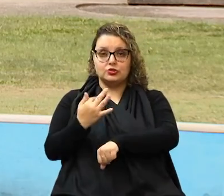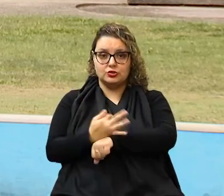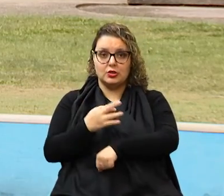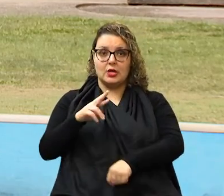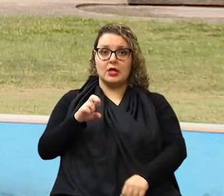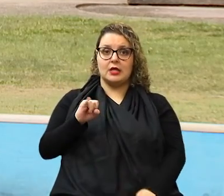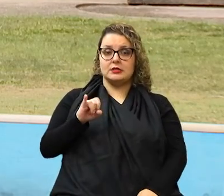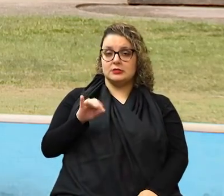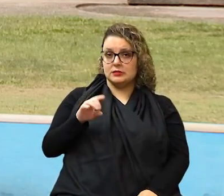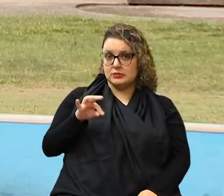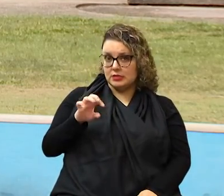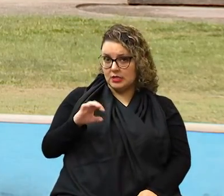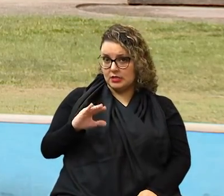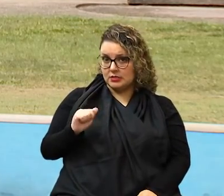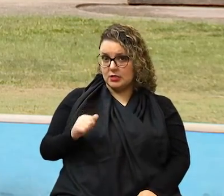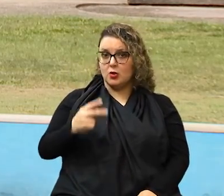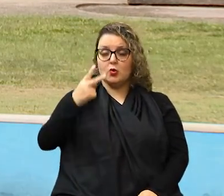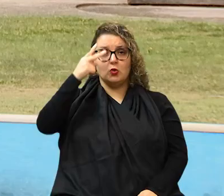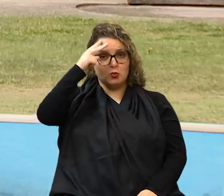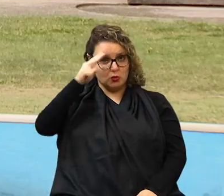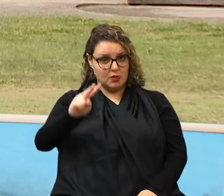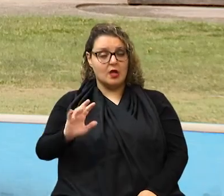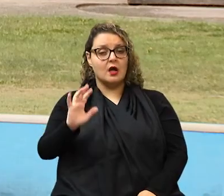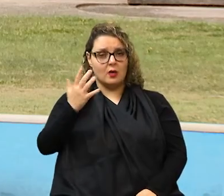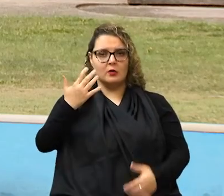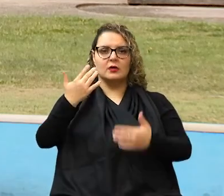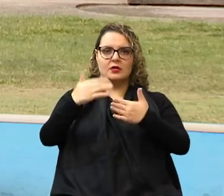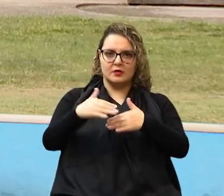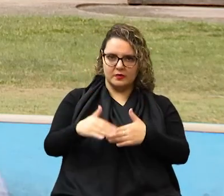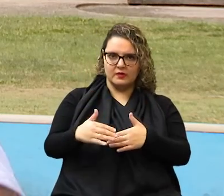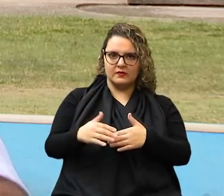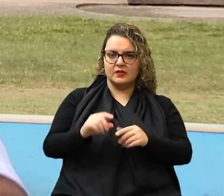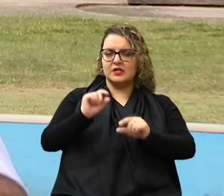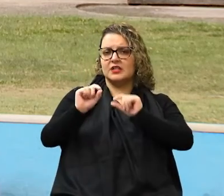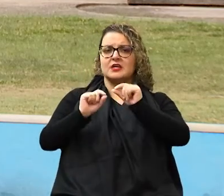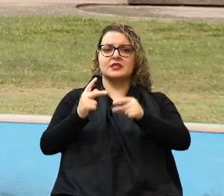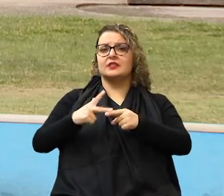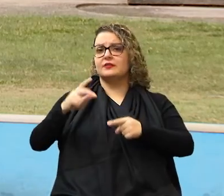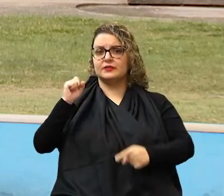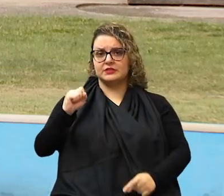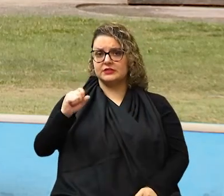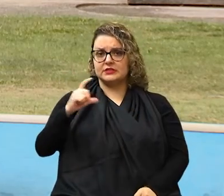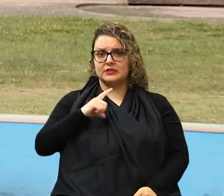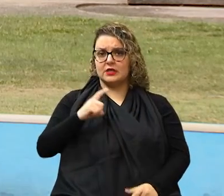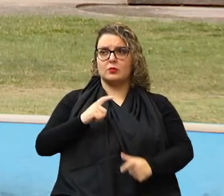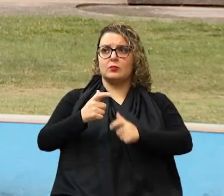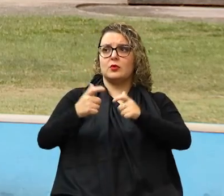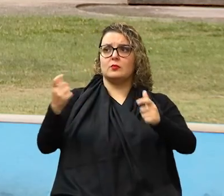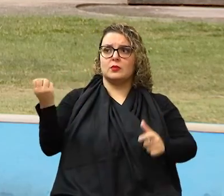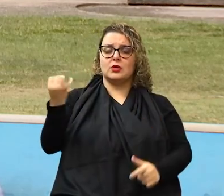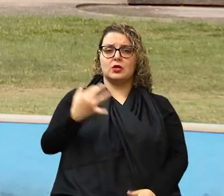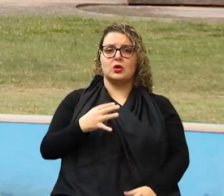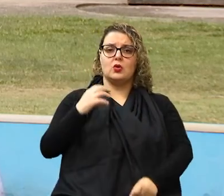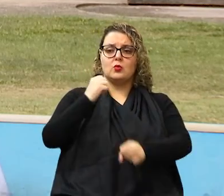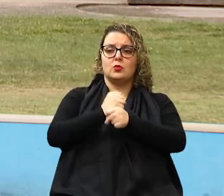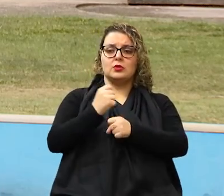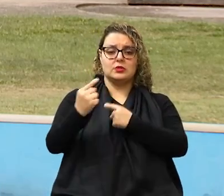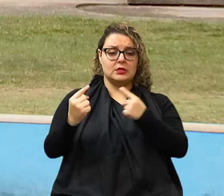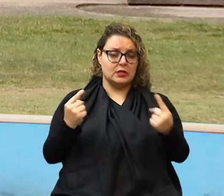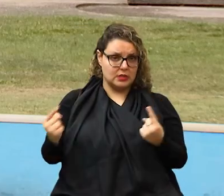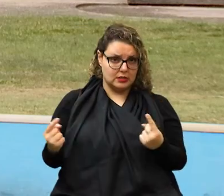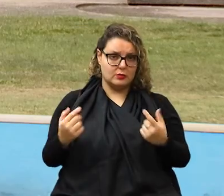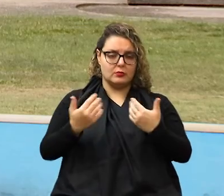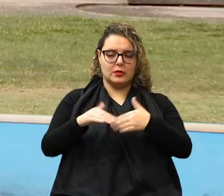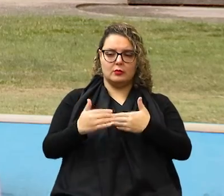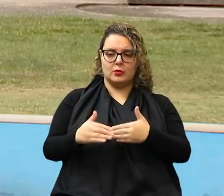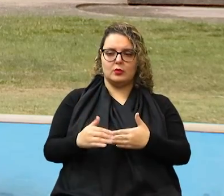resistência. Então, nos 2 dias acontecem essas provas. E quem vence, quem obtém maior quantidade de ponto em cada